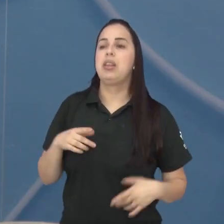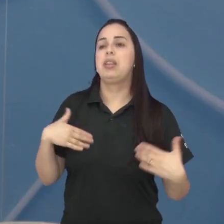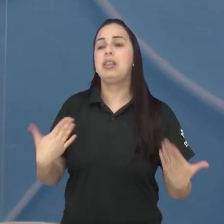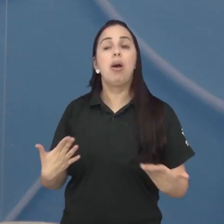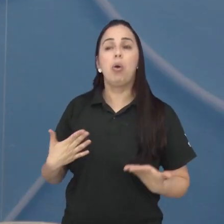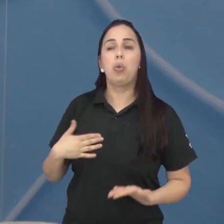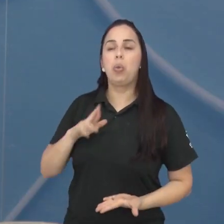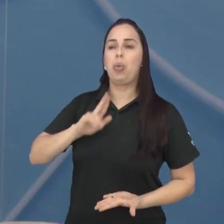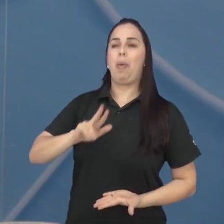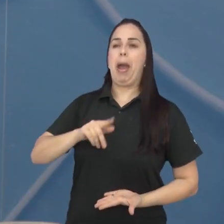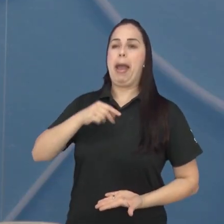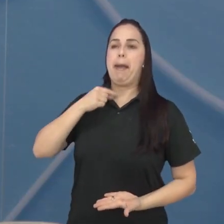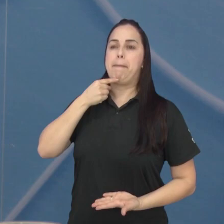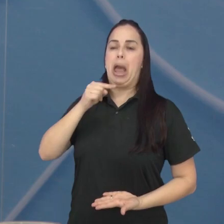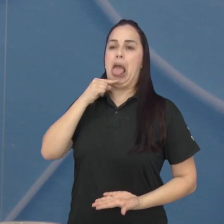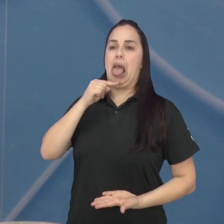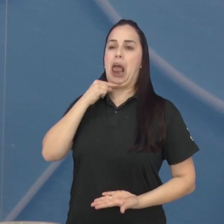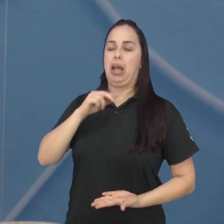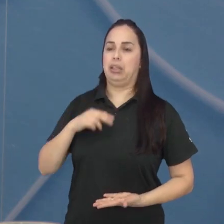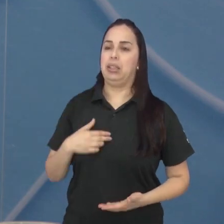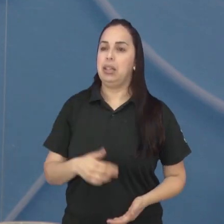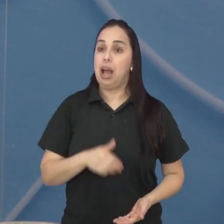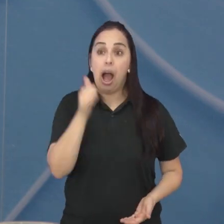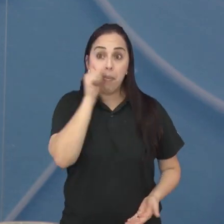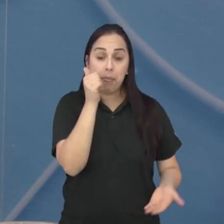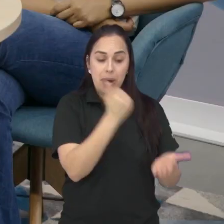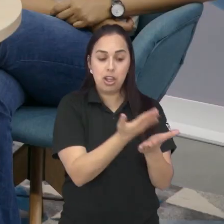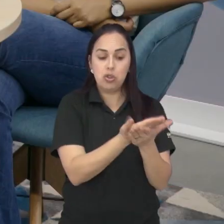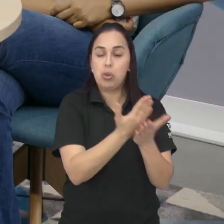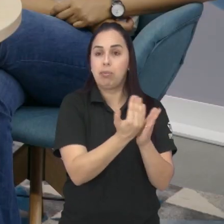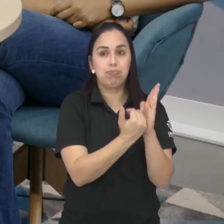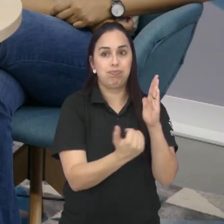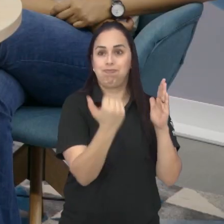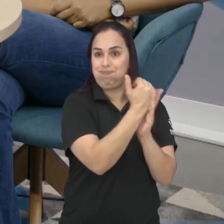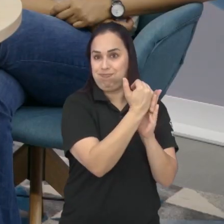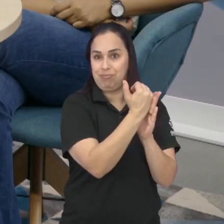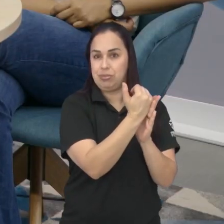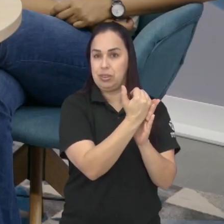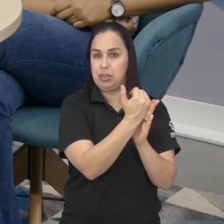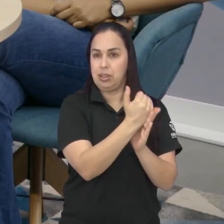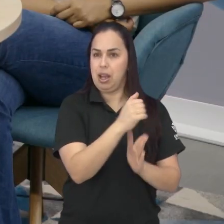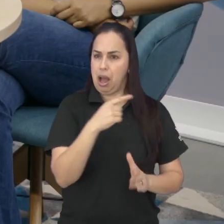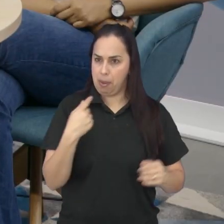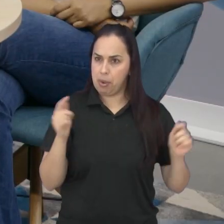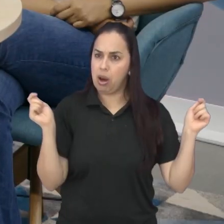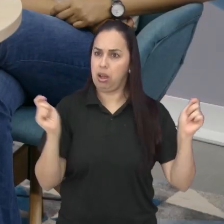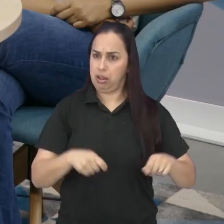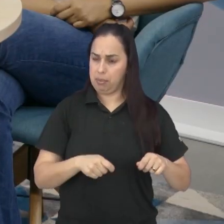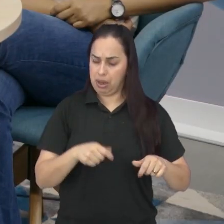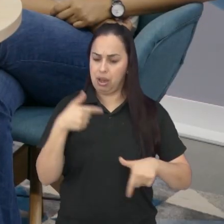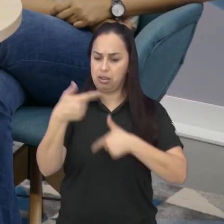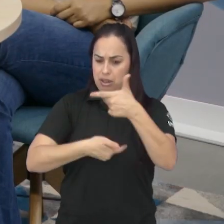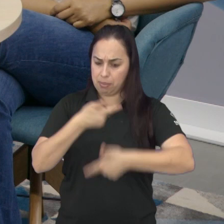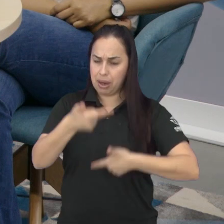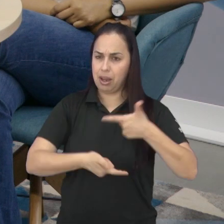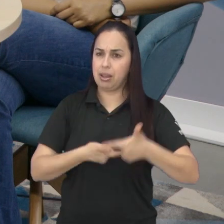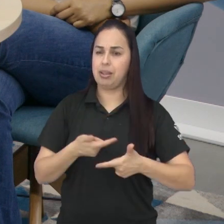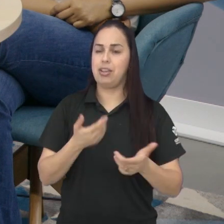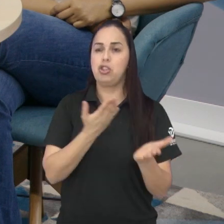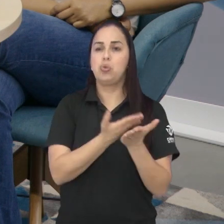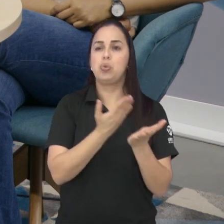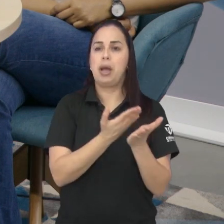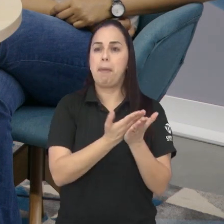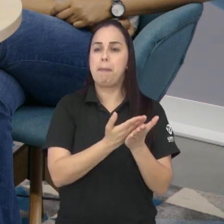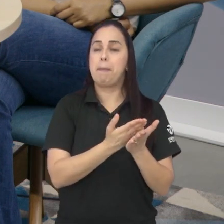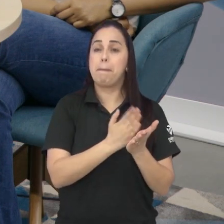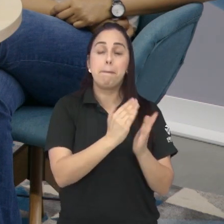falando acesso também, né? à escolaridade. A mulher estuda mais. Ninguém está falando que a mulher não tem condições de trabalhar. Ela estuda mais. Por quê?